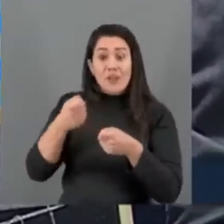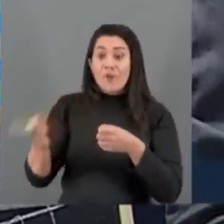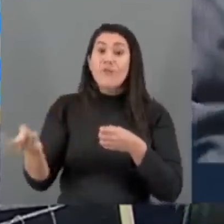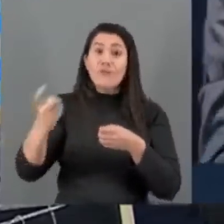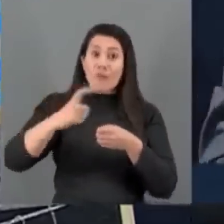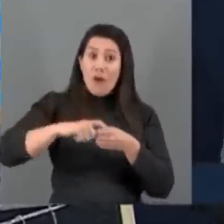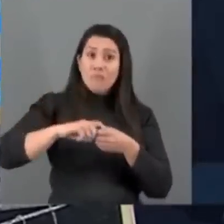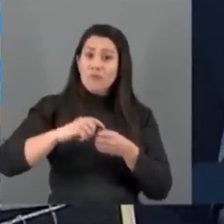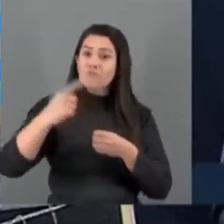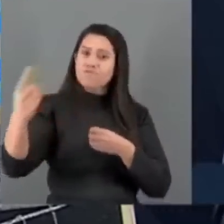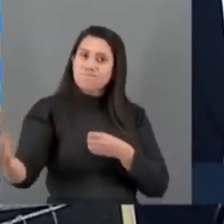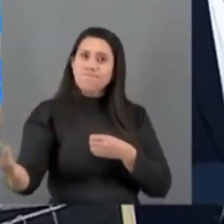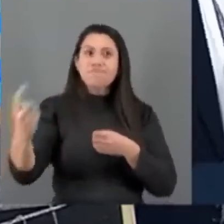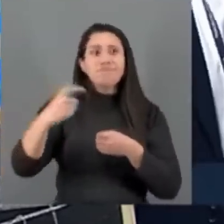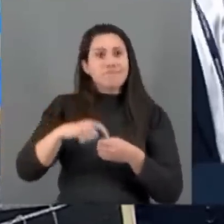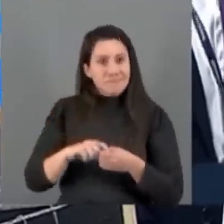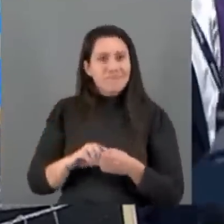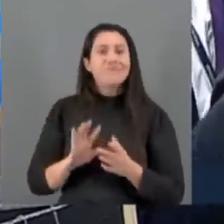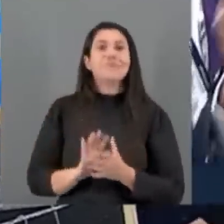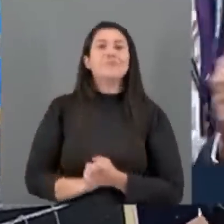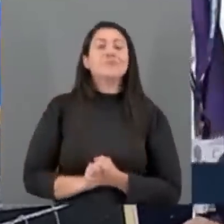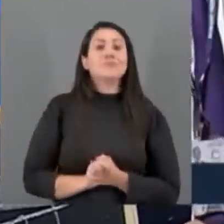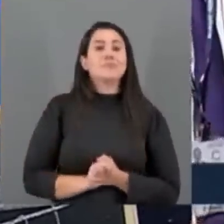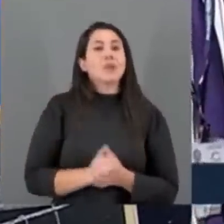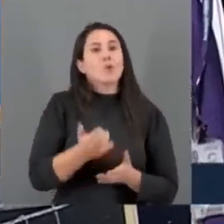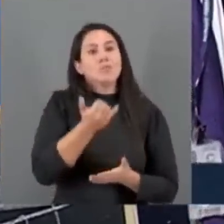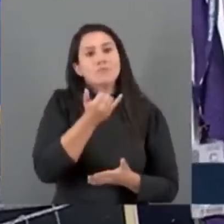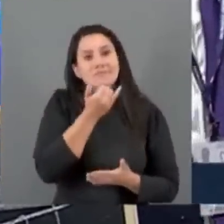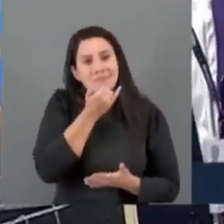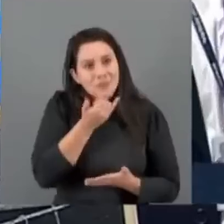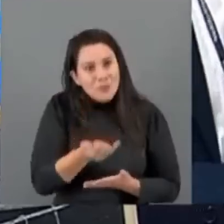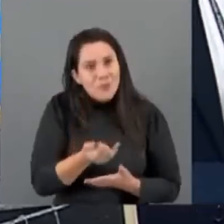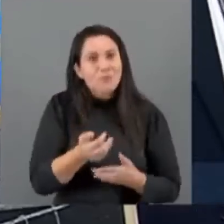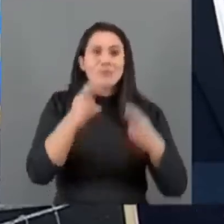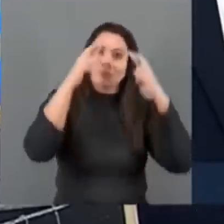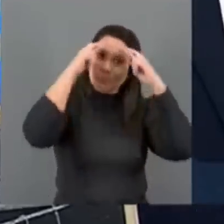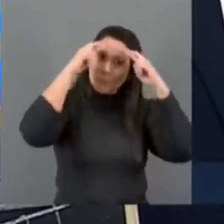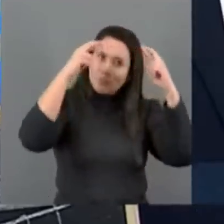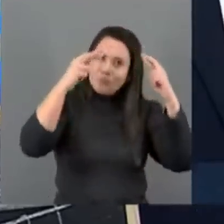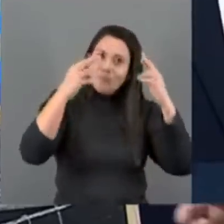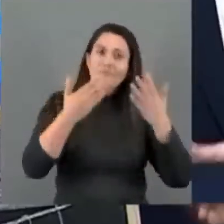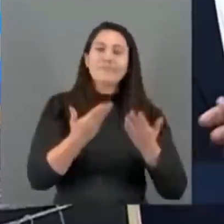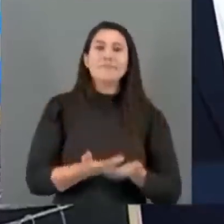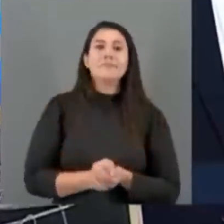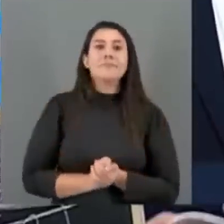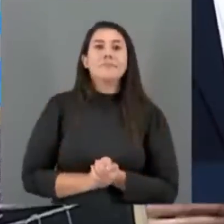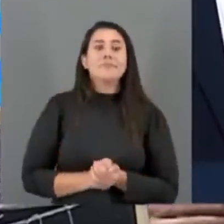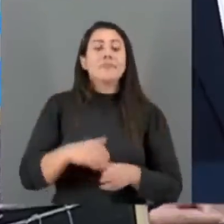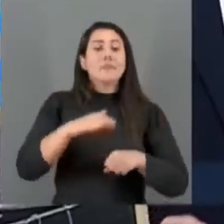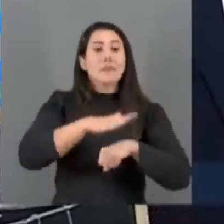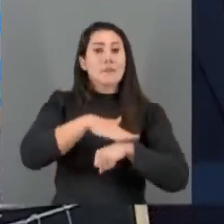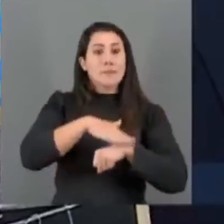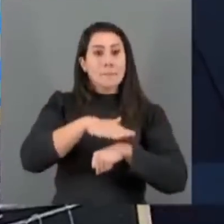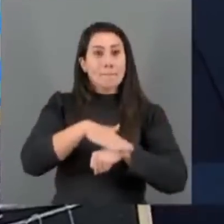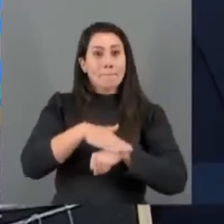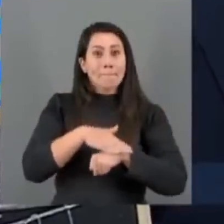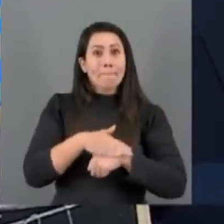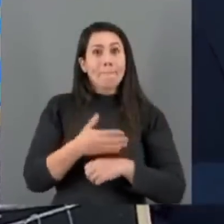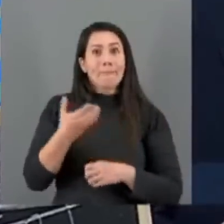financeiro. De maneira, senhor presidente, com todo respeito, me perdoe, mas nessa hora eu